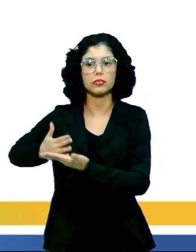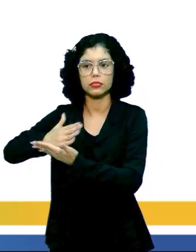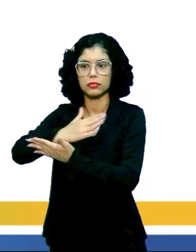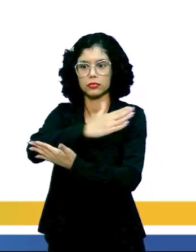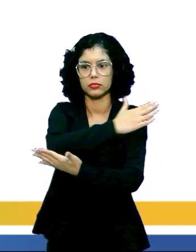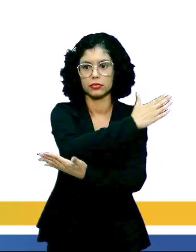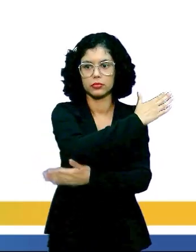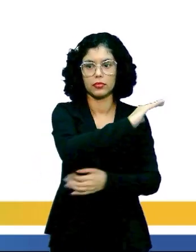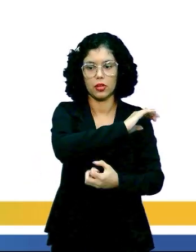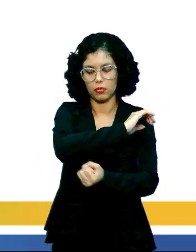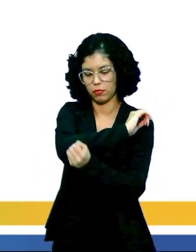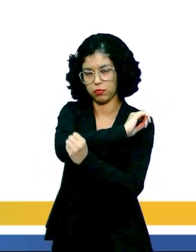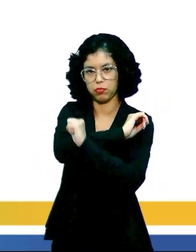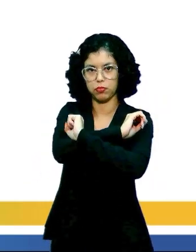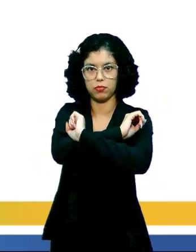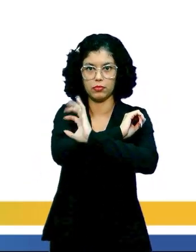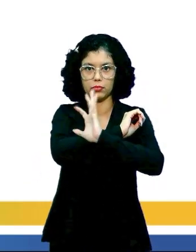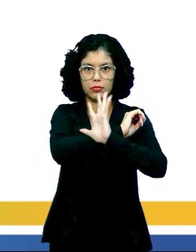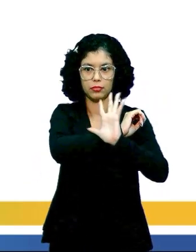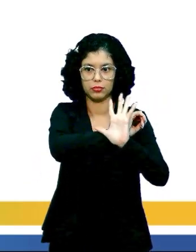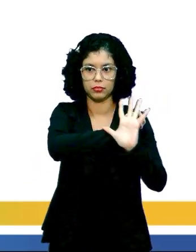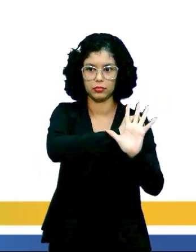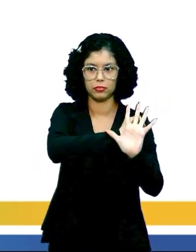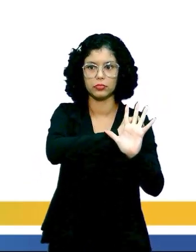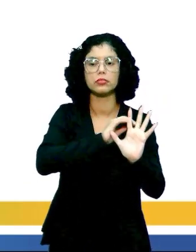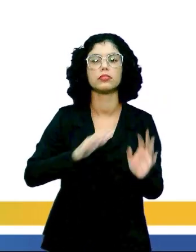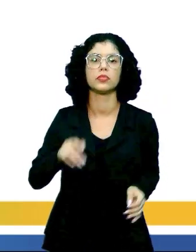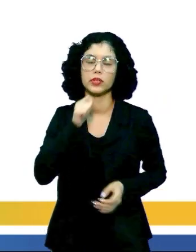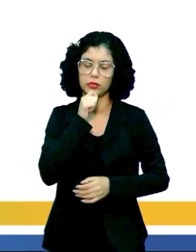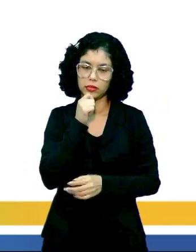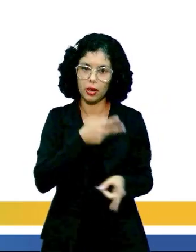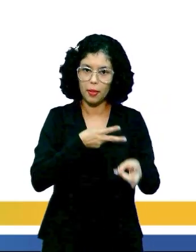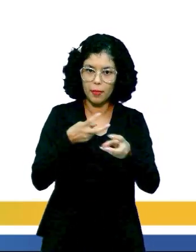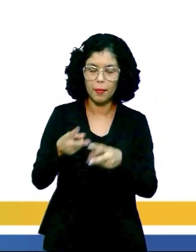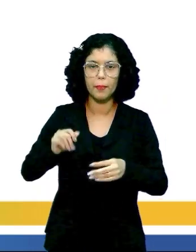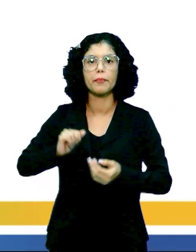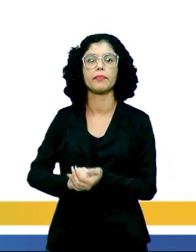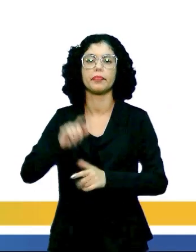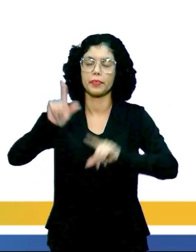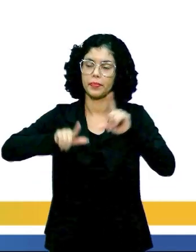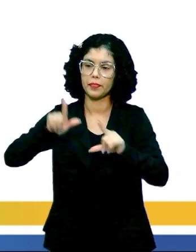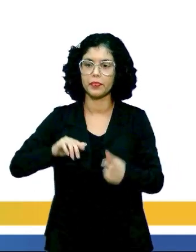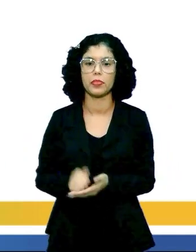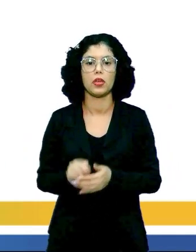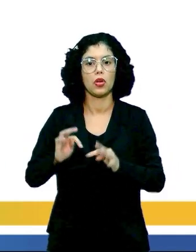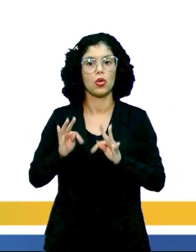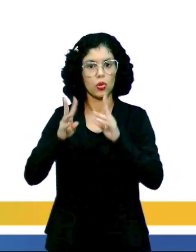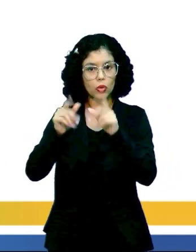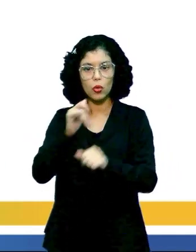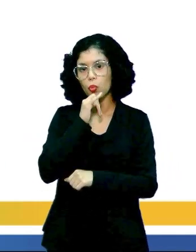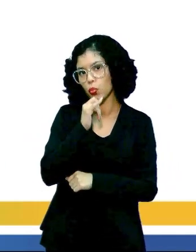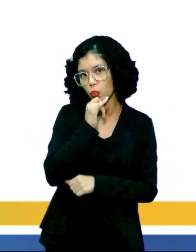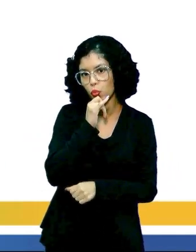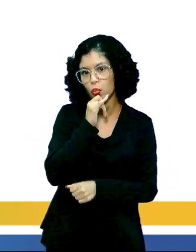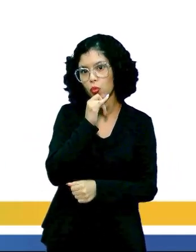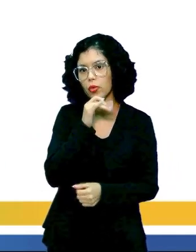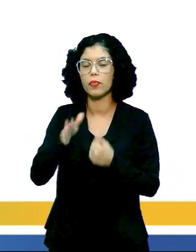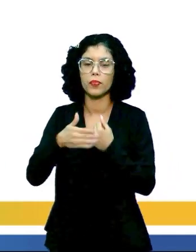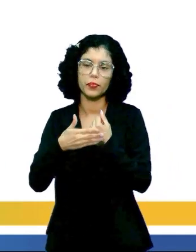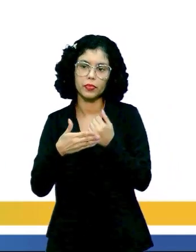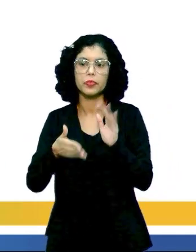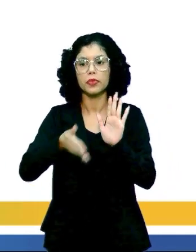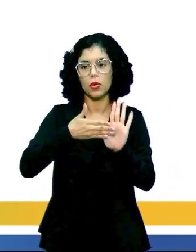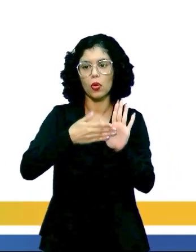próximo à televisão, você vai ver que os pelos do seu braço eles serão atraídos pela televisão. Então, esses são os exemplos que comprovam